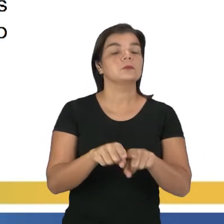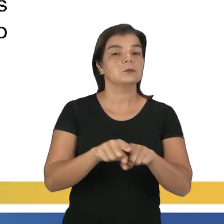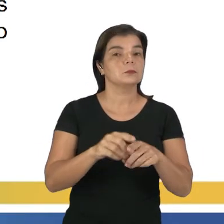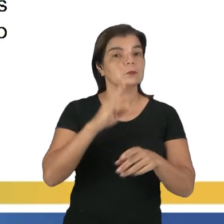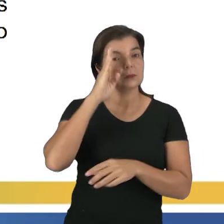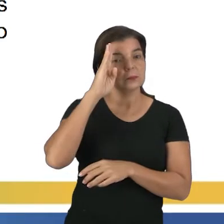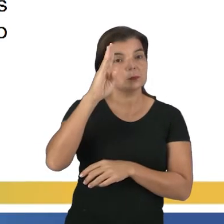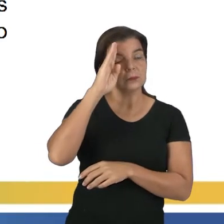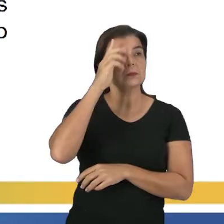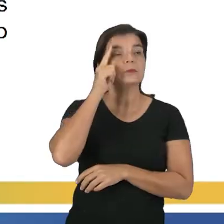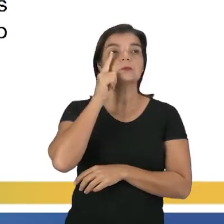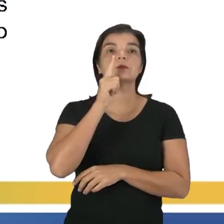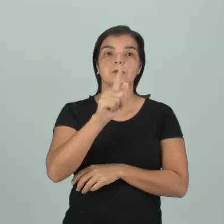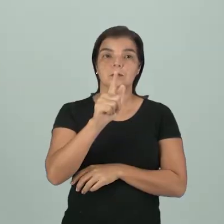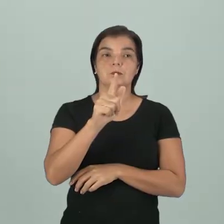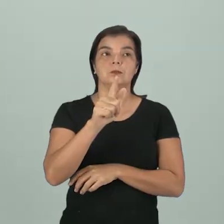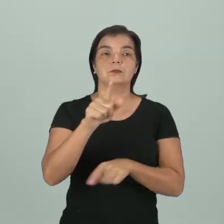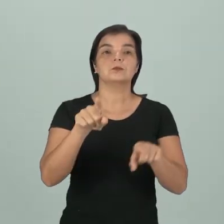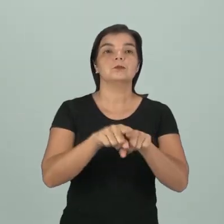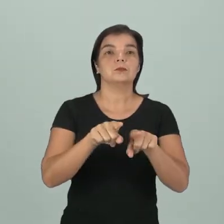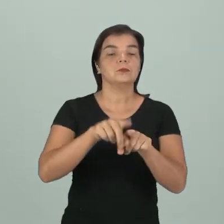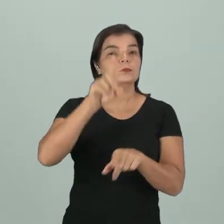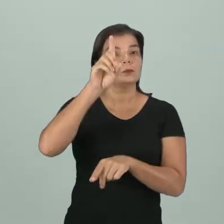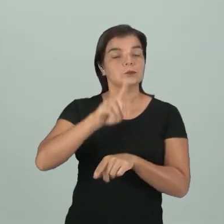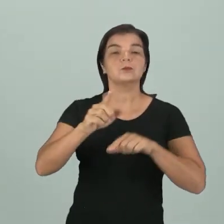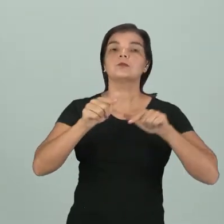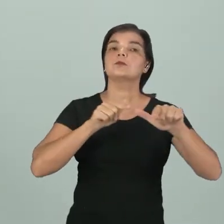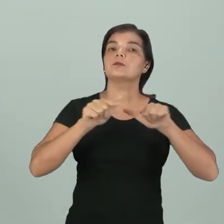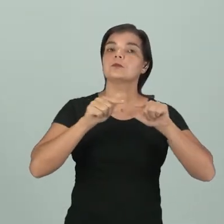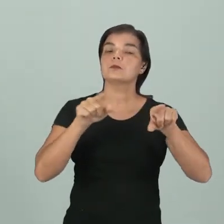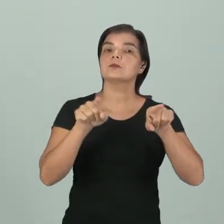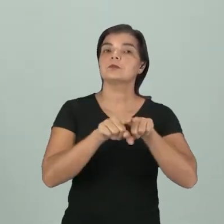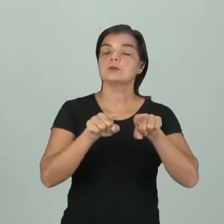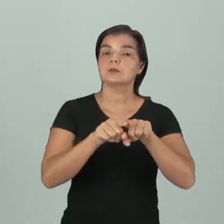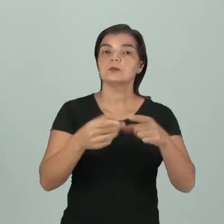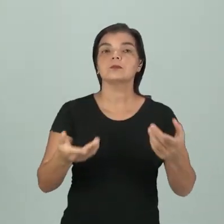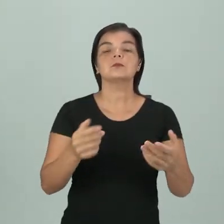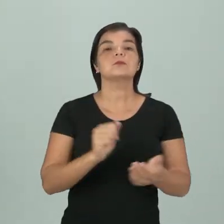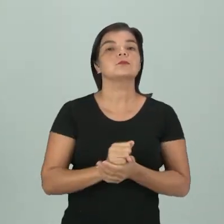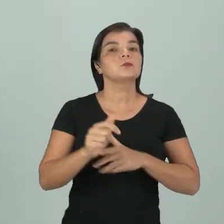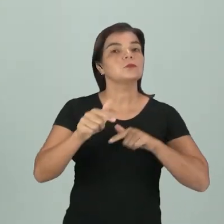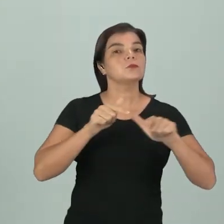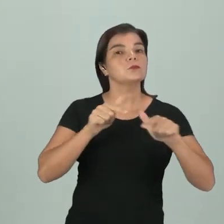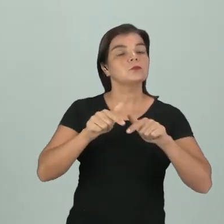as principais conquistas dos direitos trabalhistas, dessas conquistas do